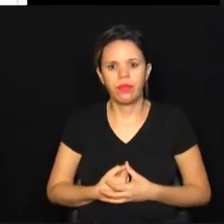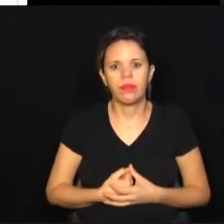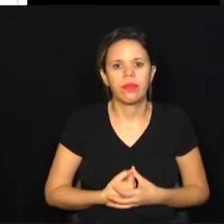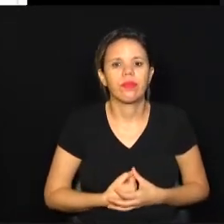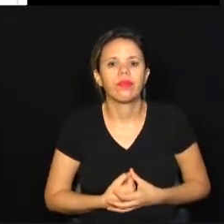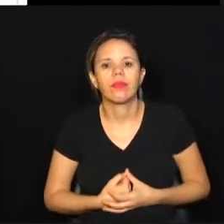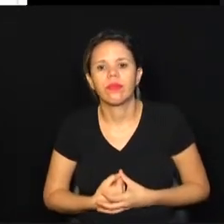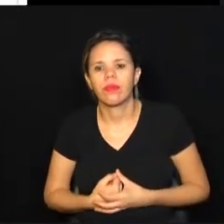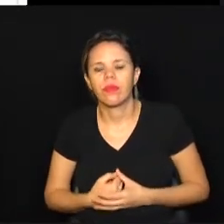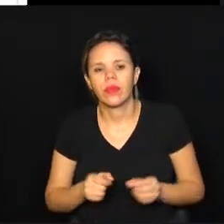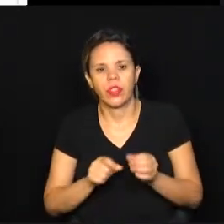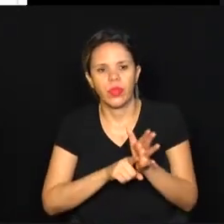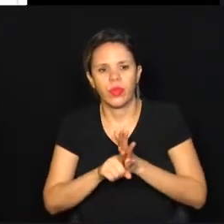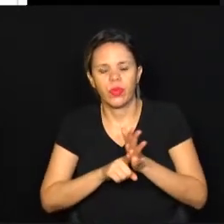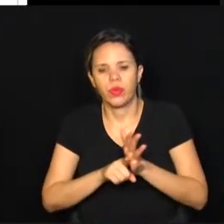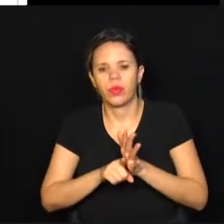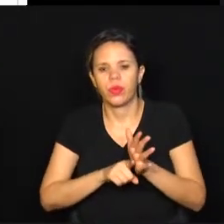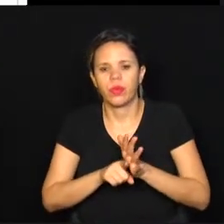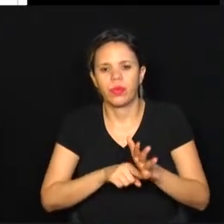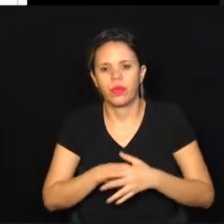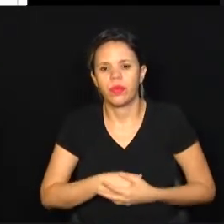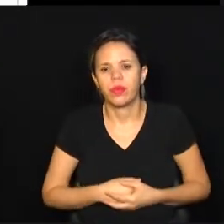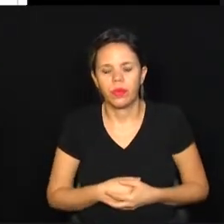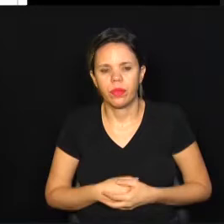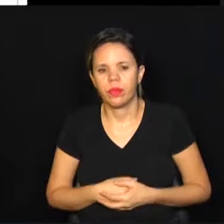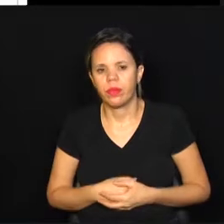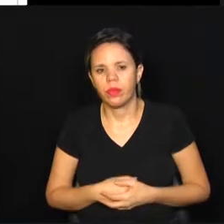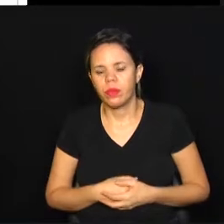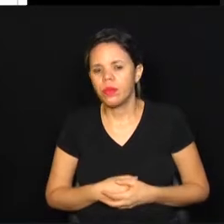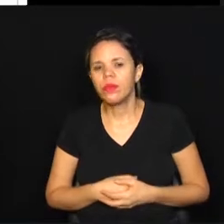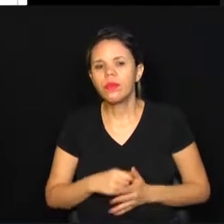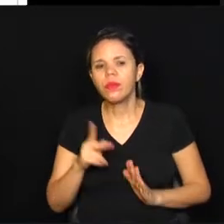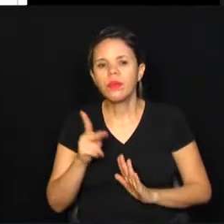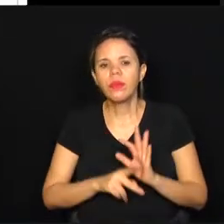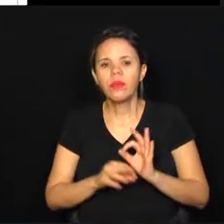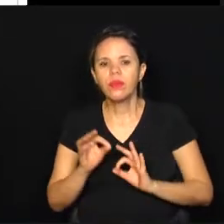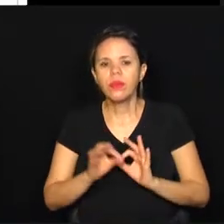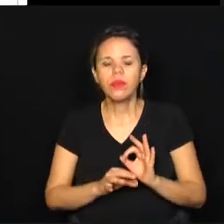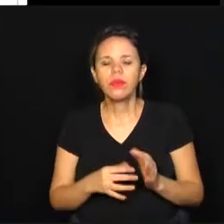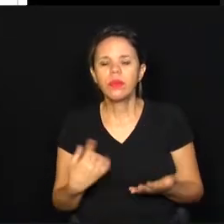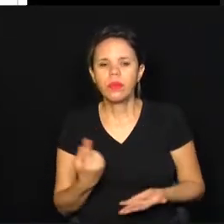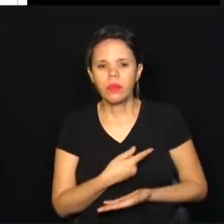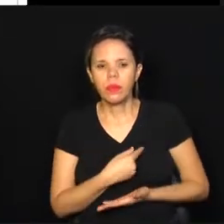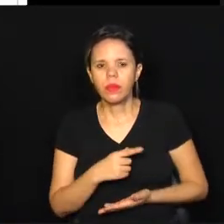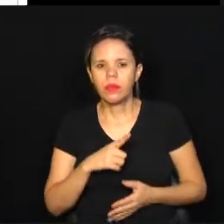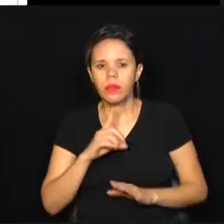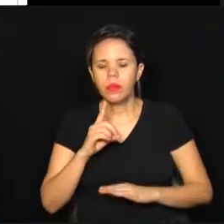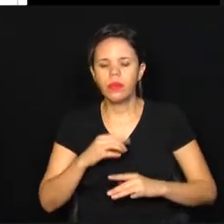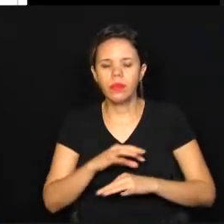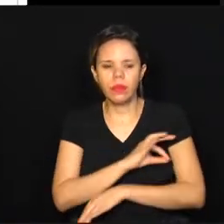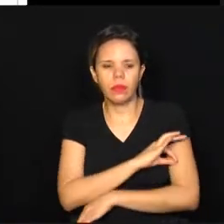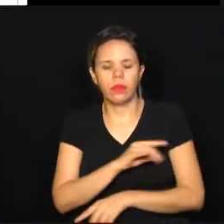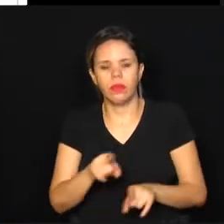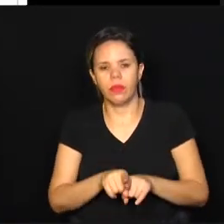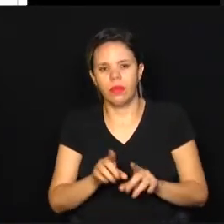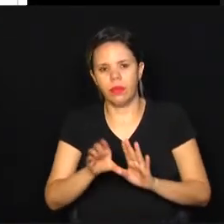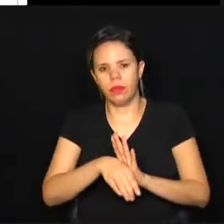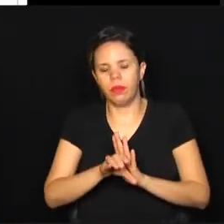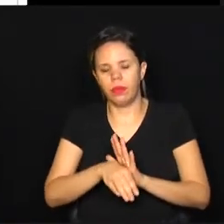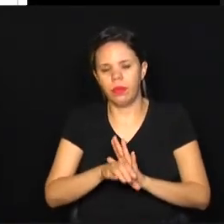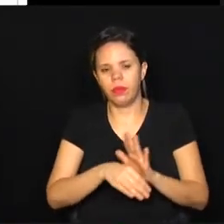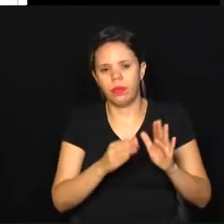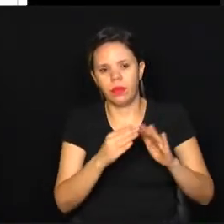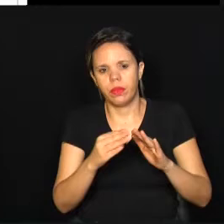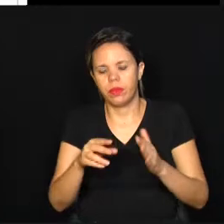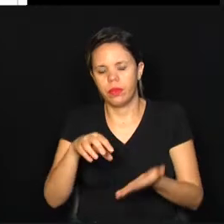E a gente fez um estudo aqui, no âmbito do plano diretor, que a gente trabalhou com um conceito de patrimônio um pouco